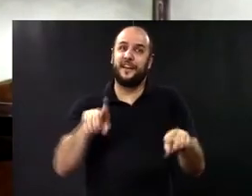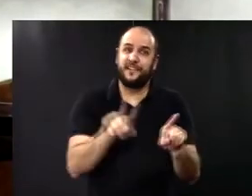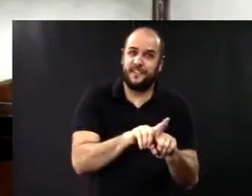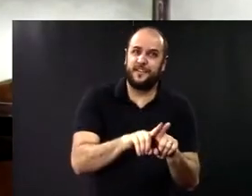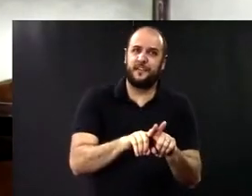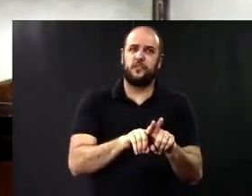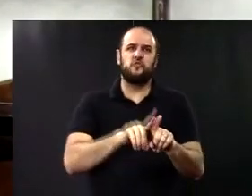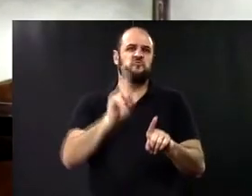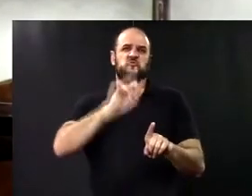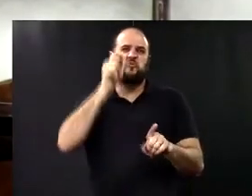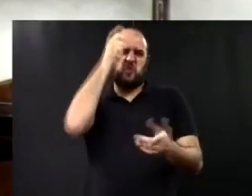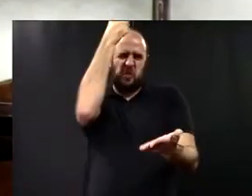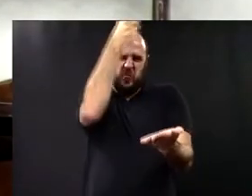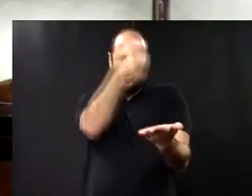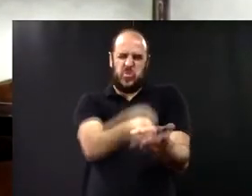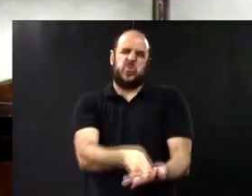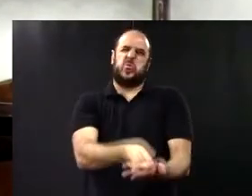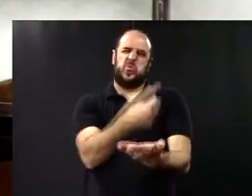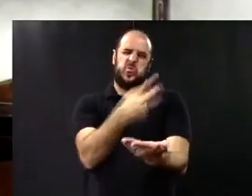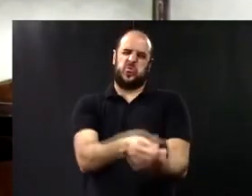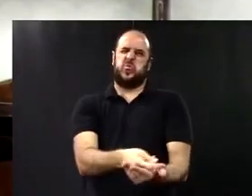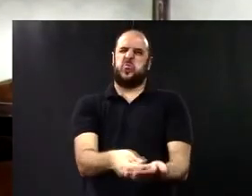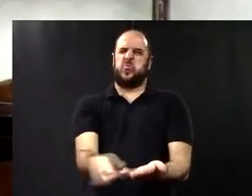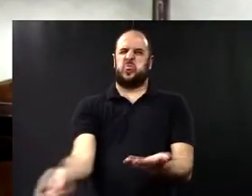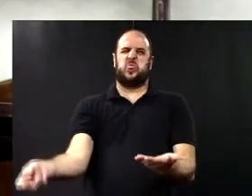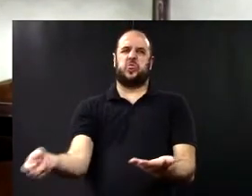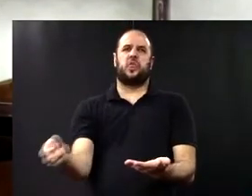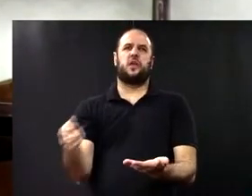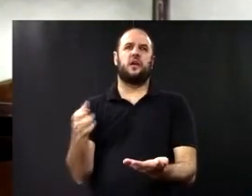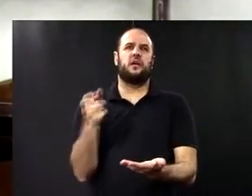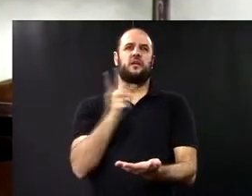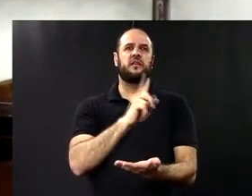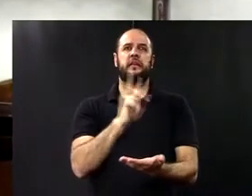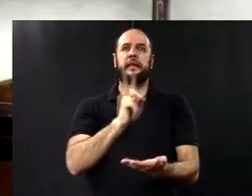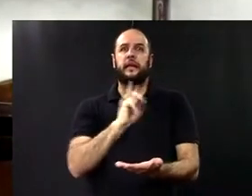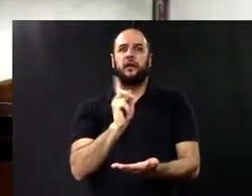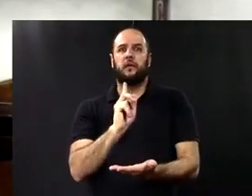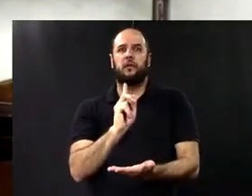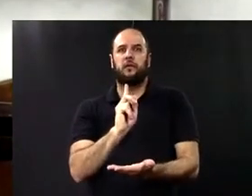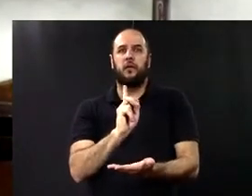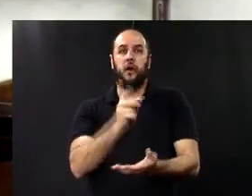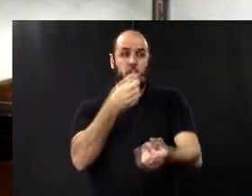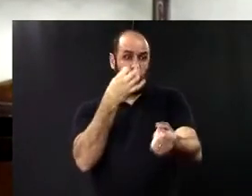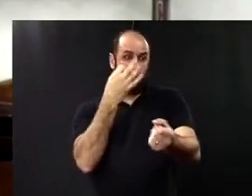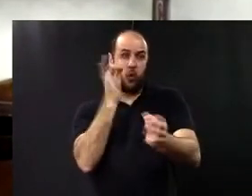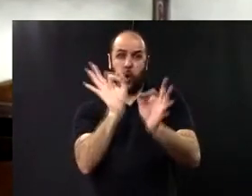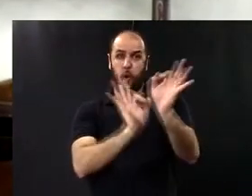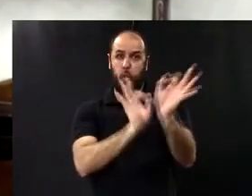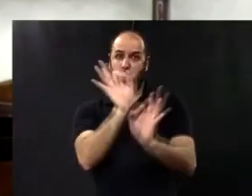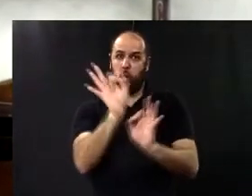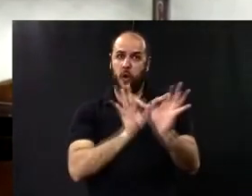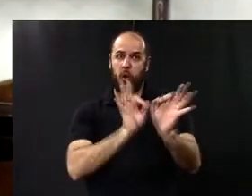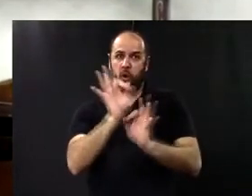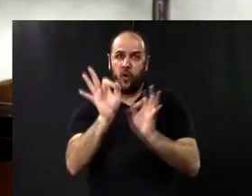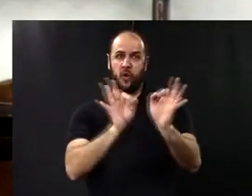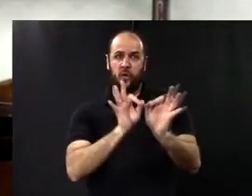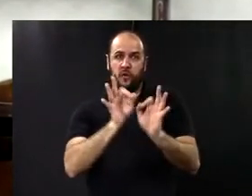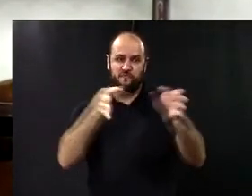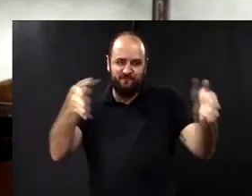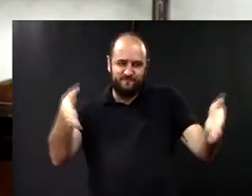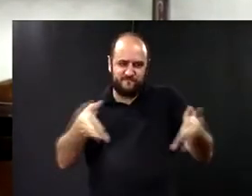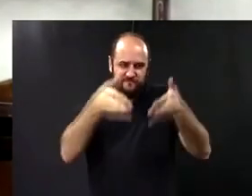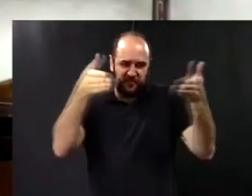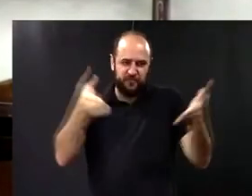para humilhar o crente, não é para humilhar o filho. A correção é justamente para